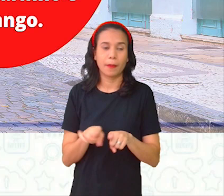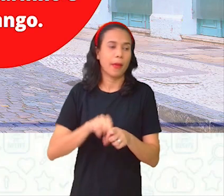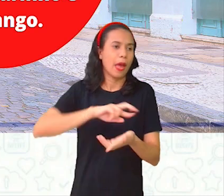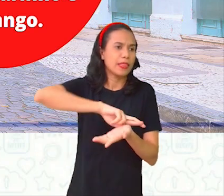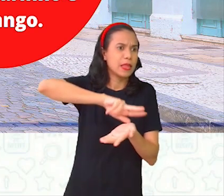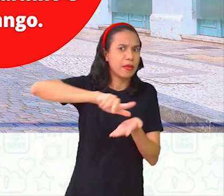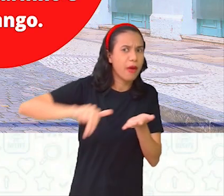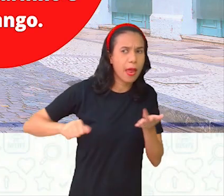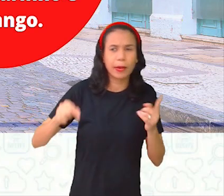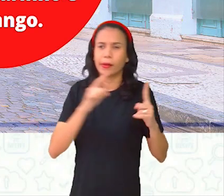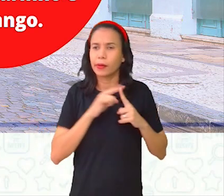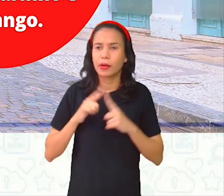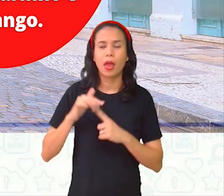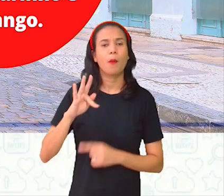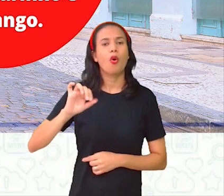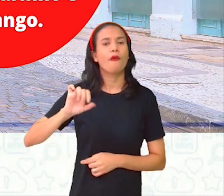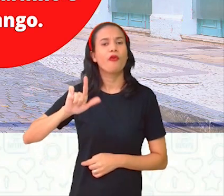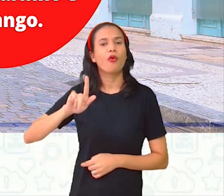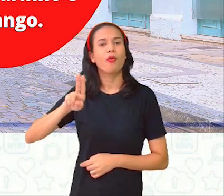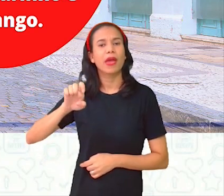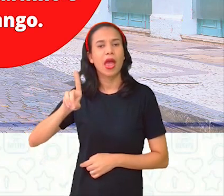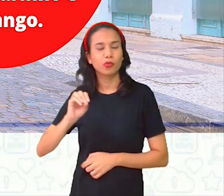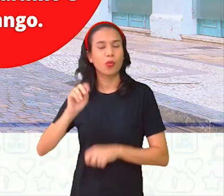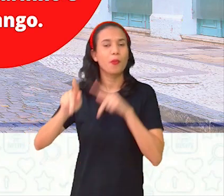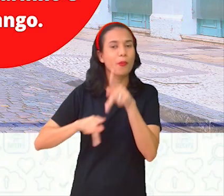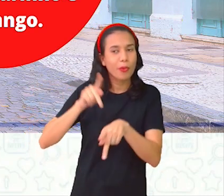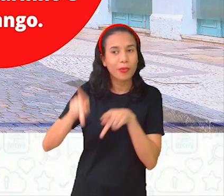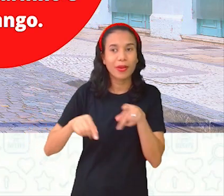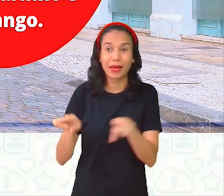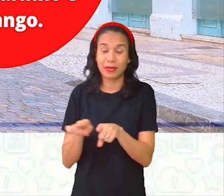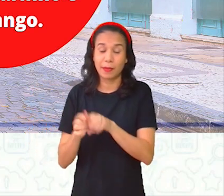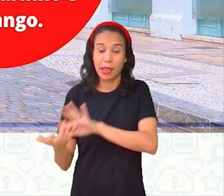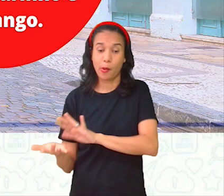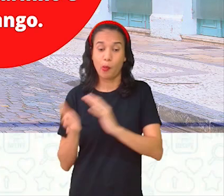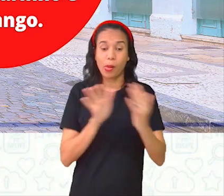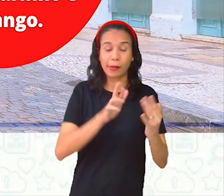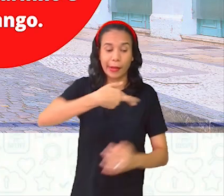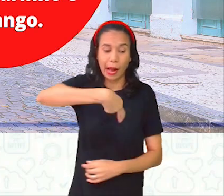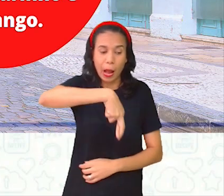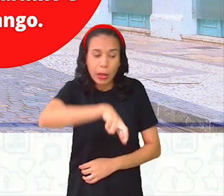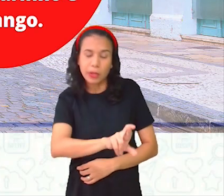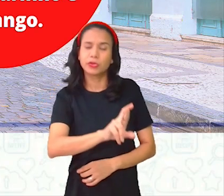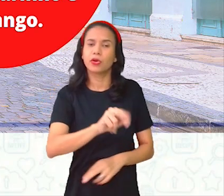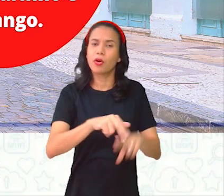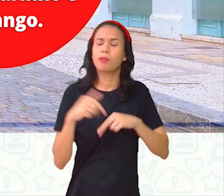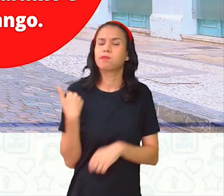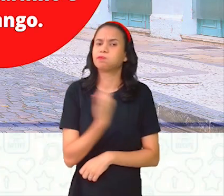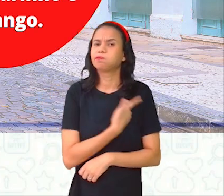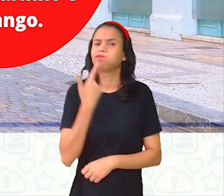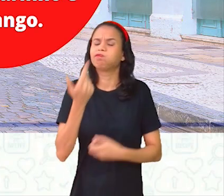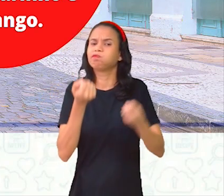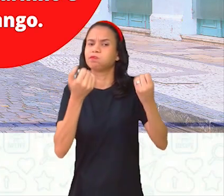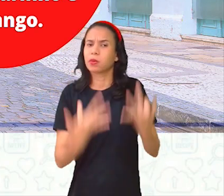diversos folguedos populares, mas tem também o lado religioso. Por que a gente está